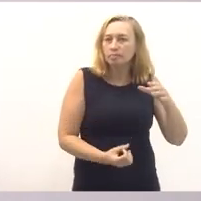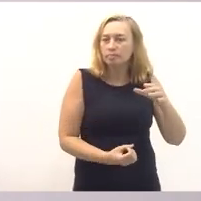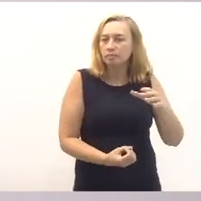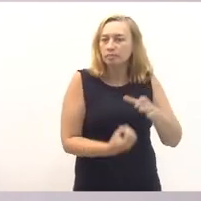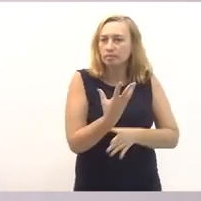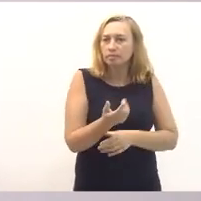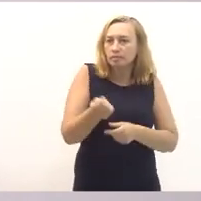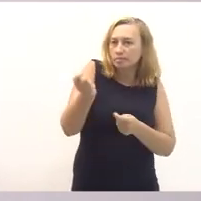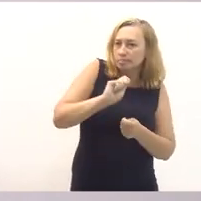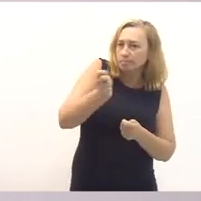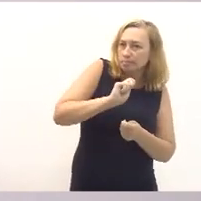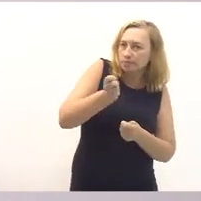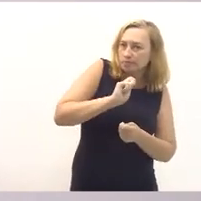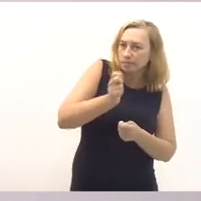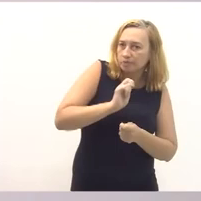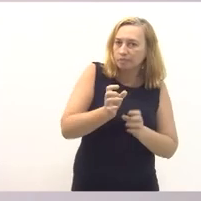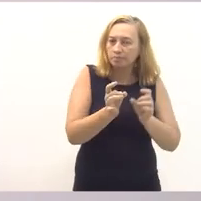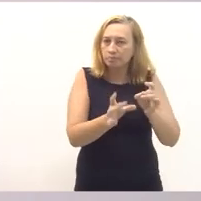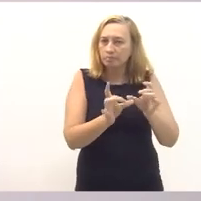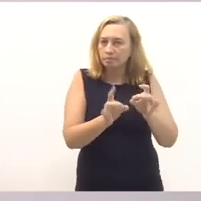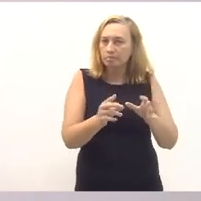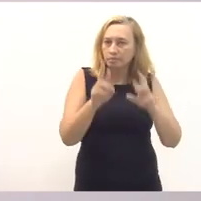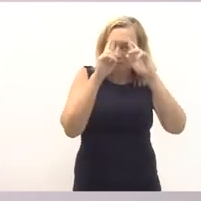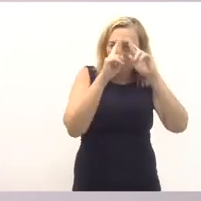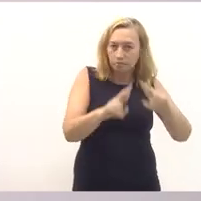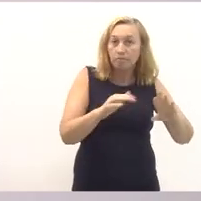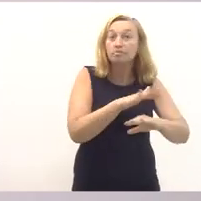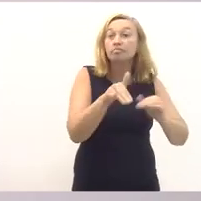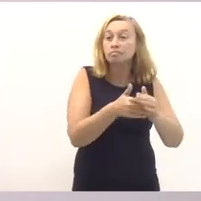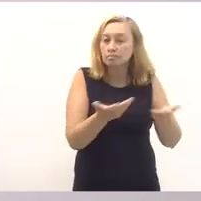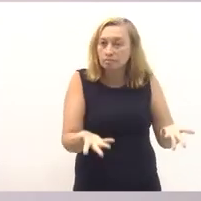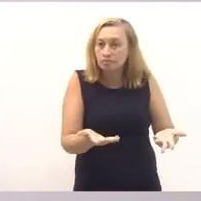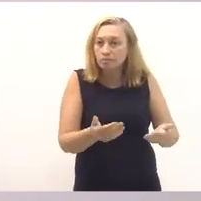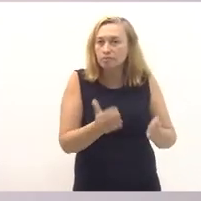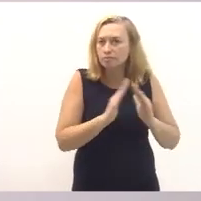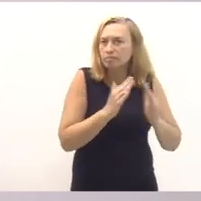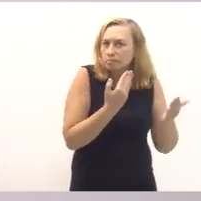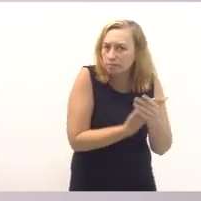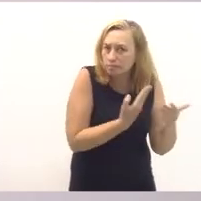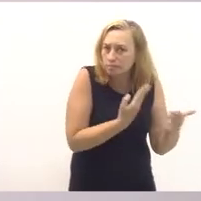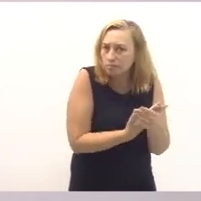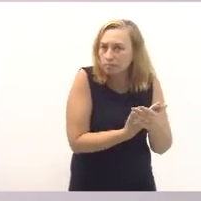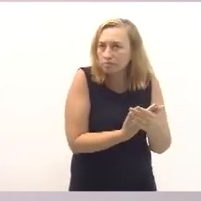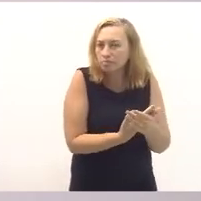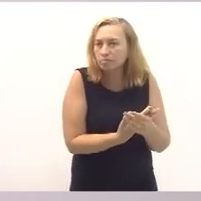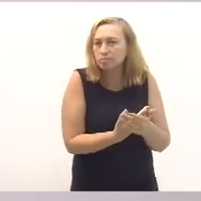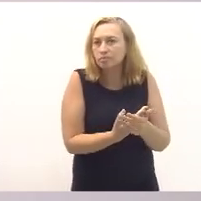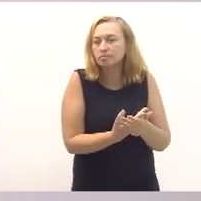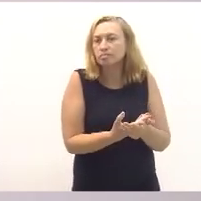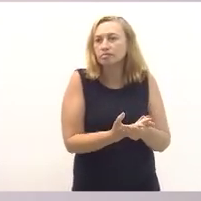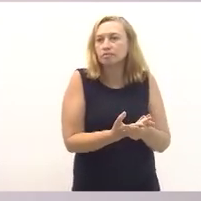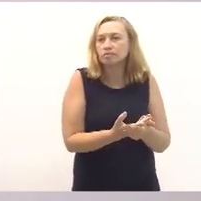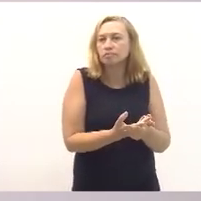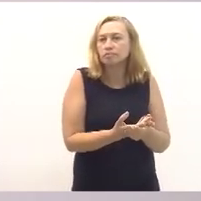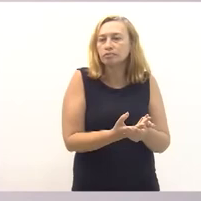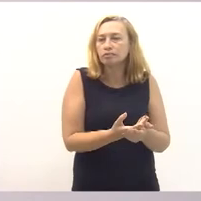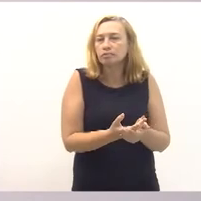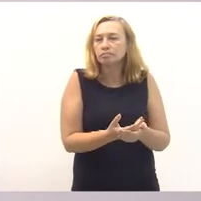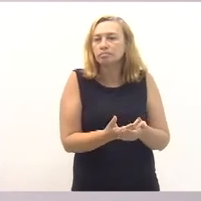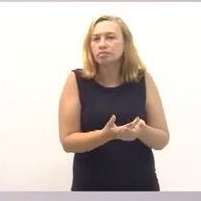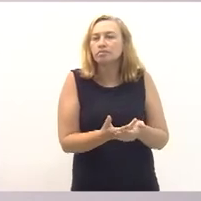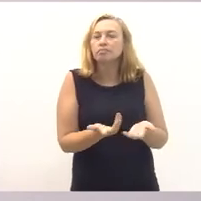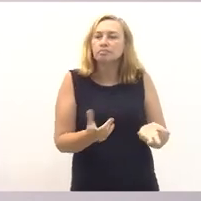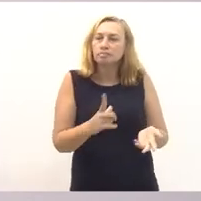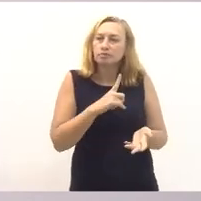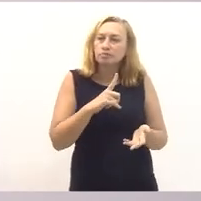cadeia para poder trabalhar vendendo pipa com todo respeito e a escola ela funciona para quem tem pena alta né para